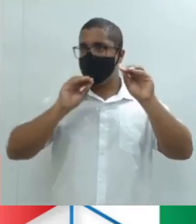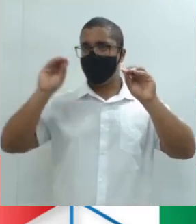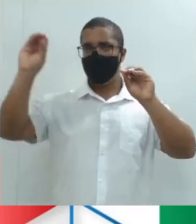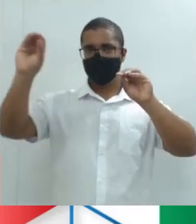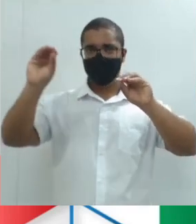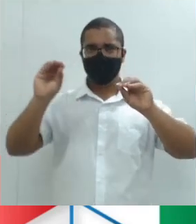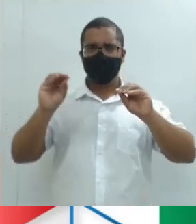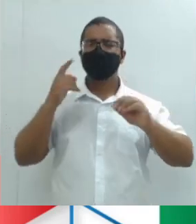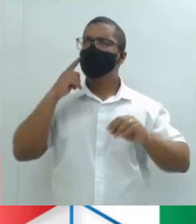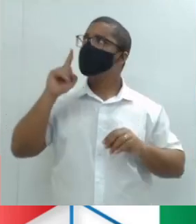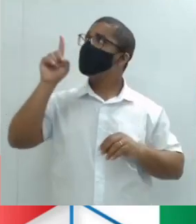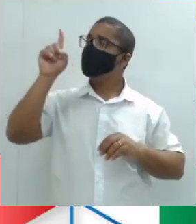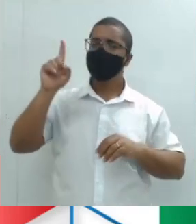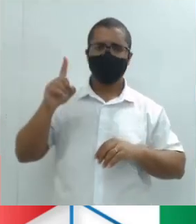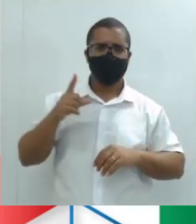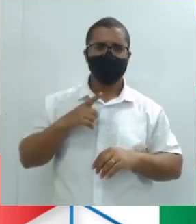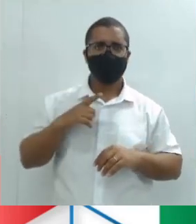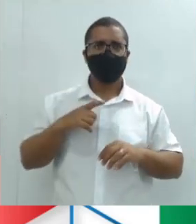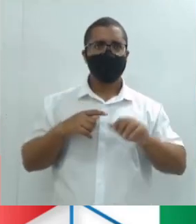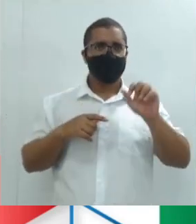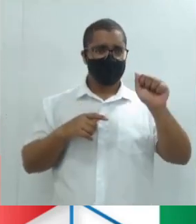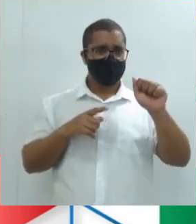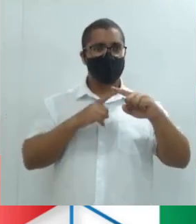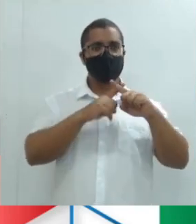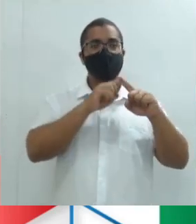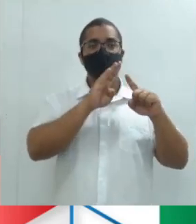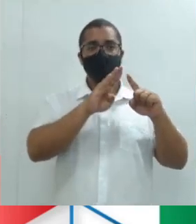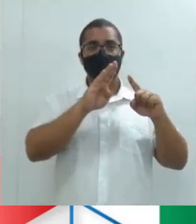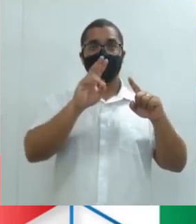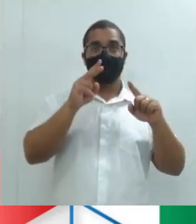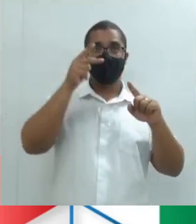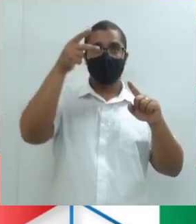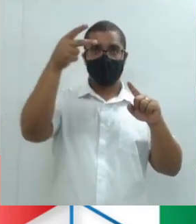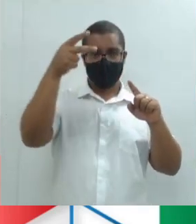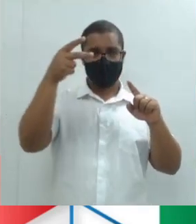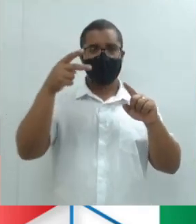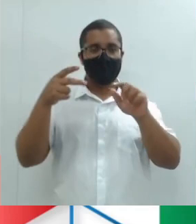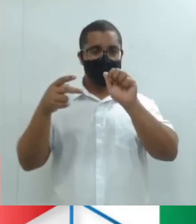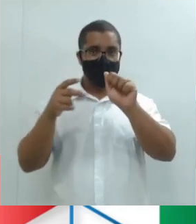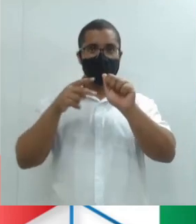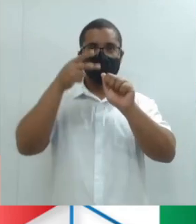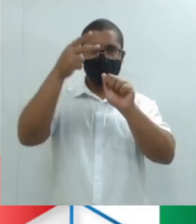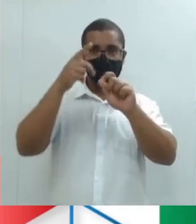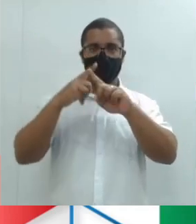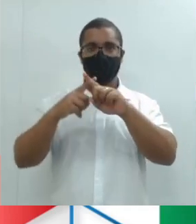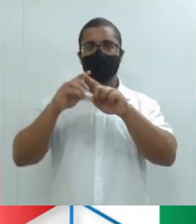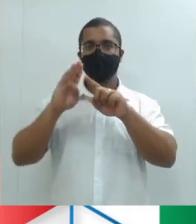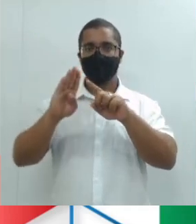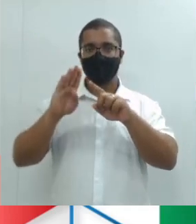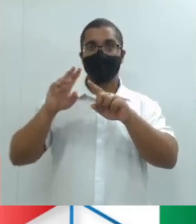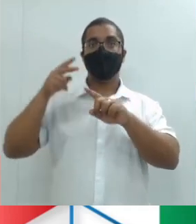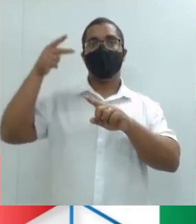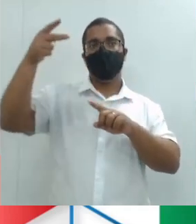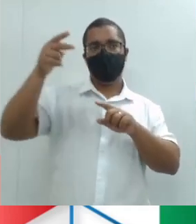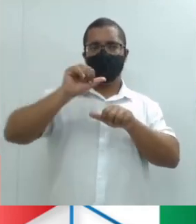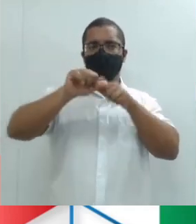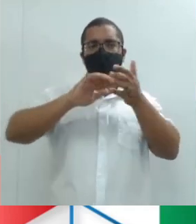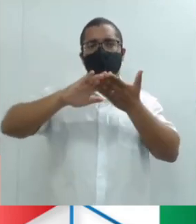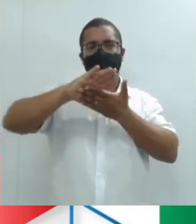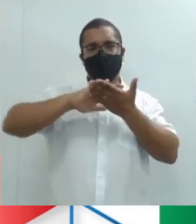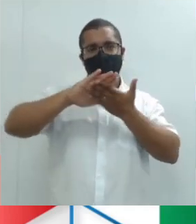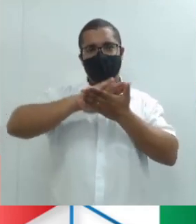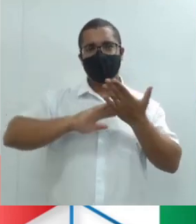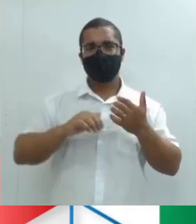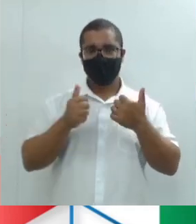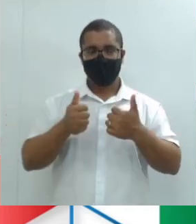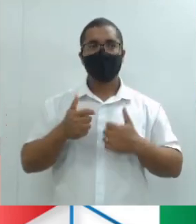bases, tá bom? Por isso que tá aí, ó, A vezes B elevado ao quadrado vai ficar A ao quadrado vezes B ao quadrado. Não altera em